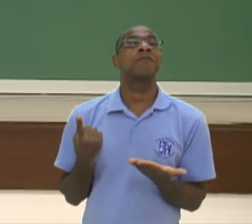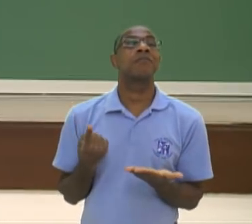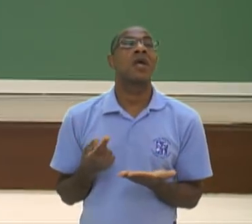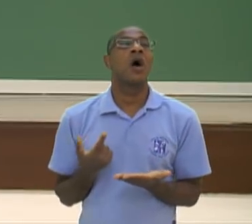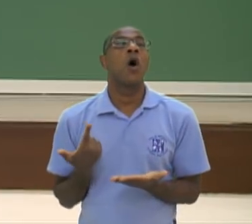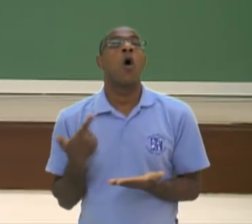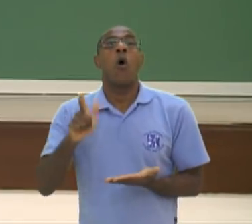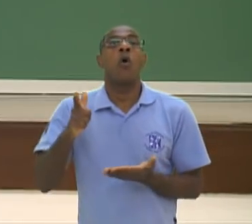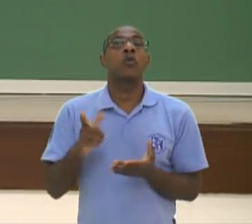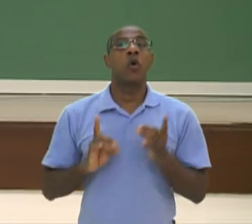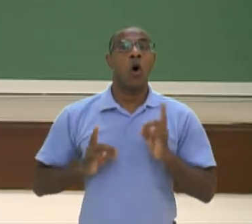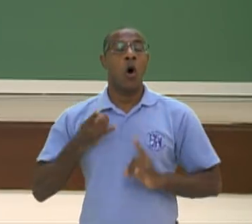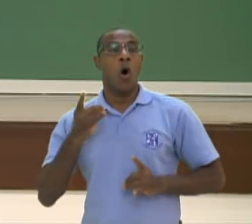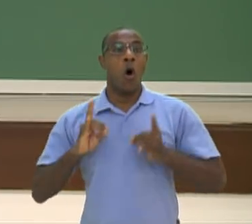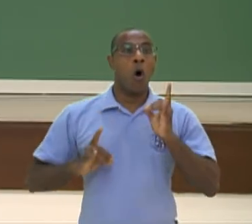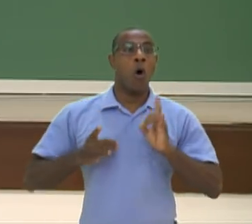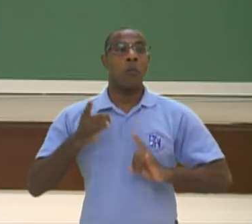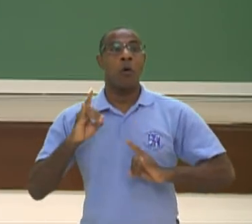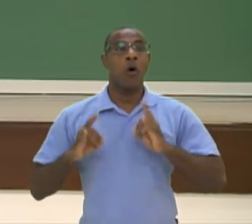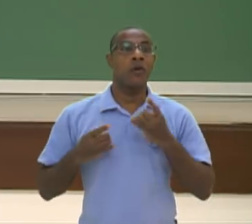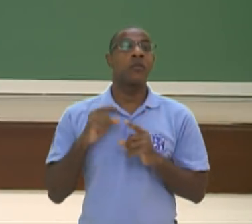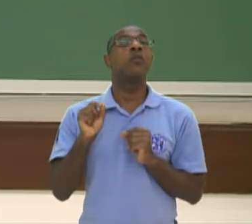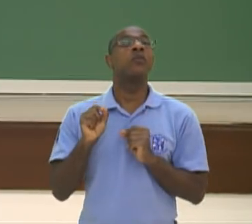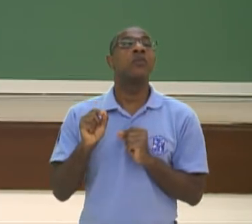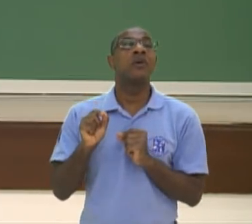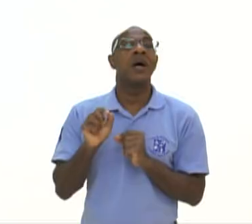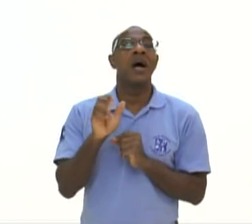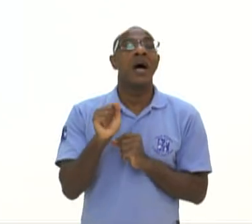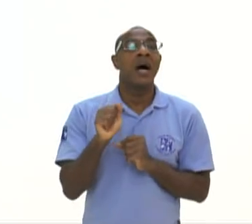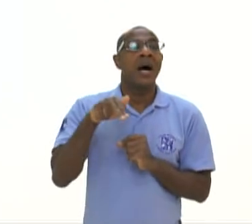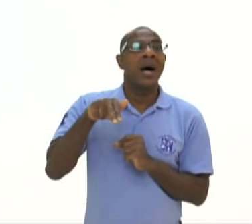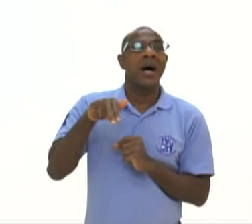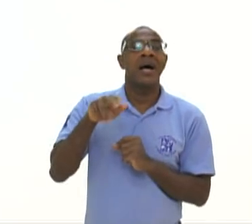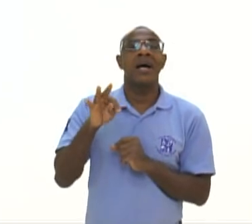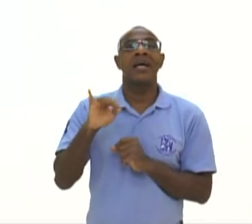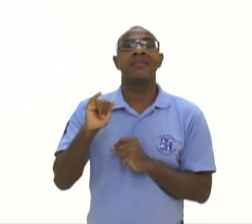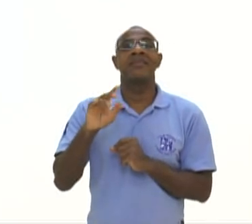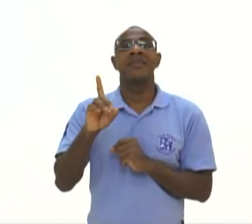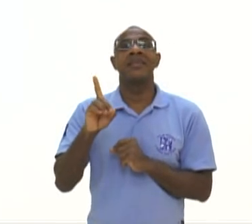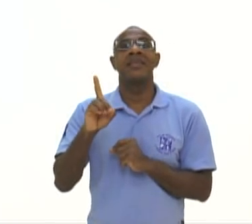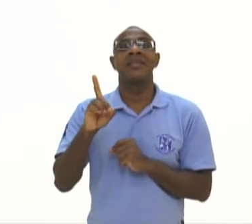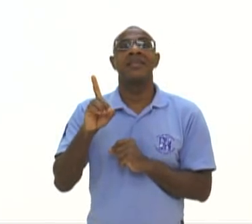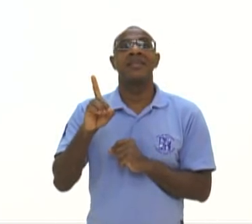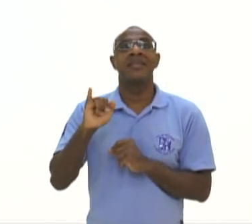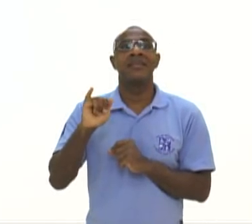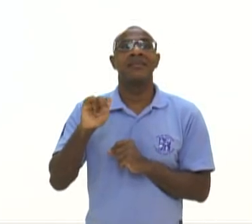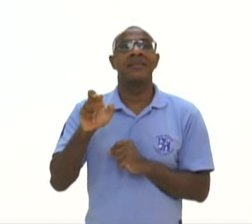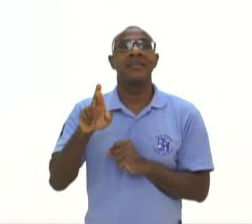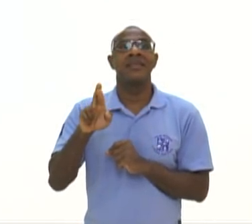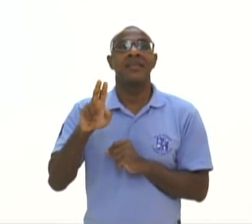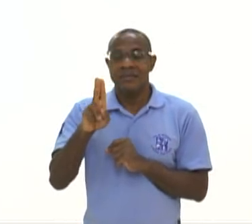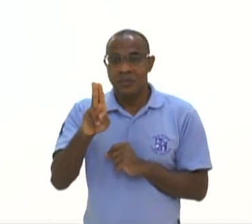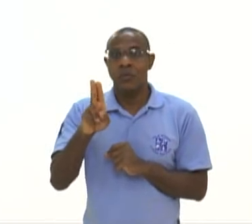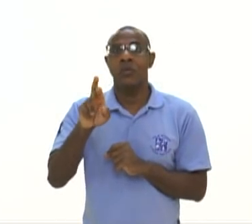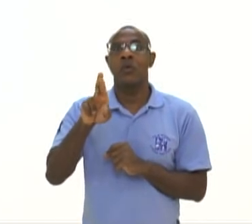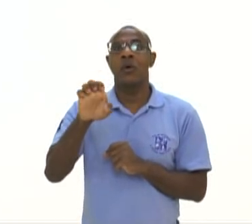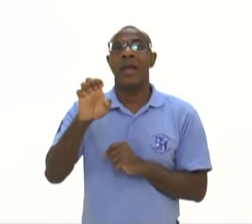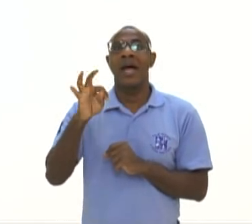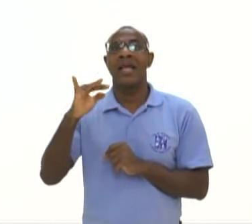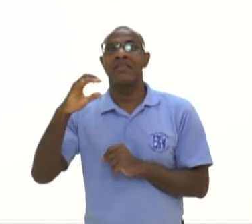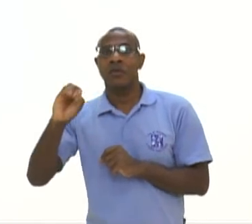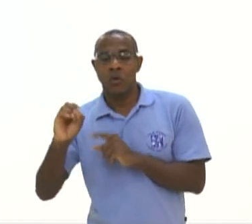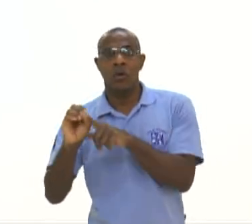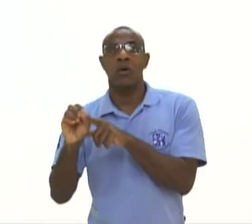também é produzido pela hipófise é o antidiurético. Esse hormônio aqui, ele